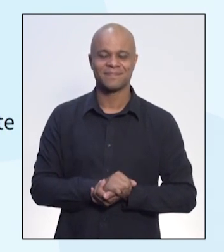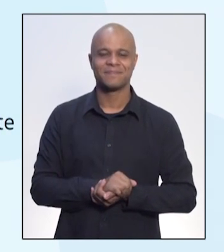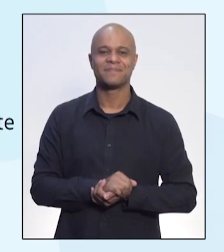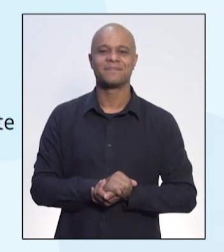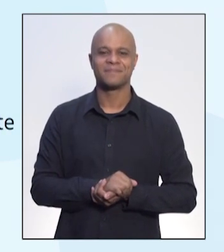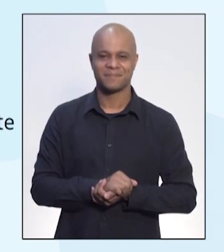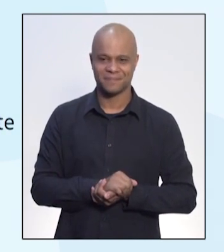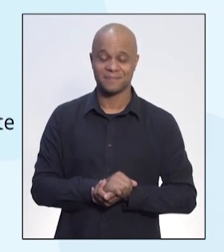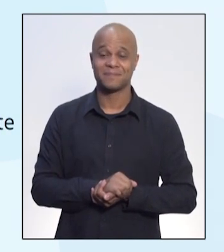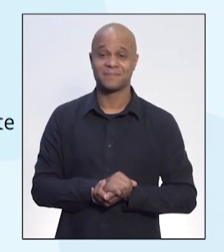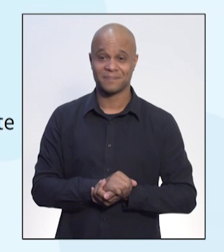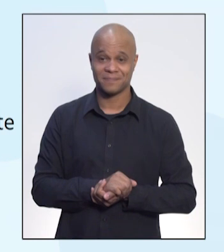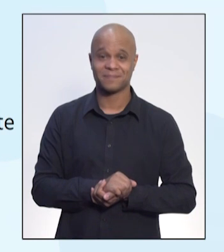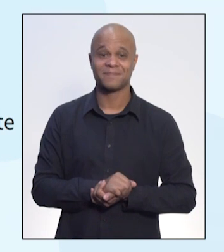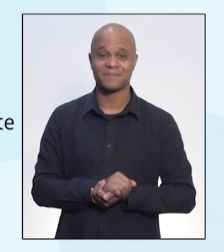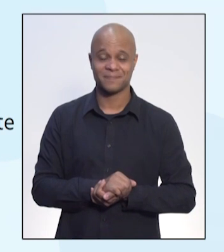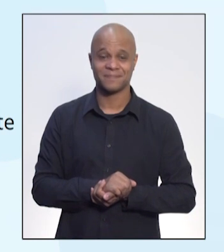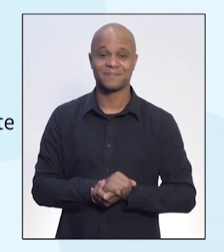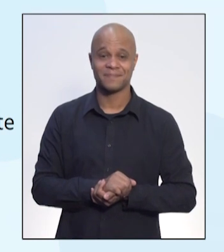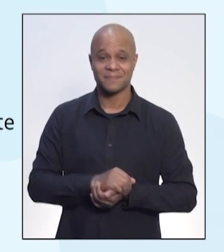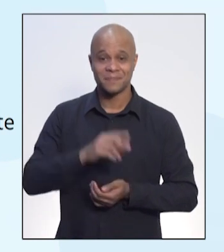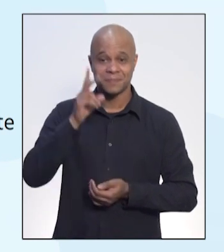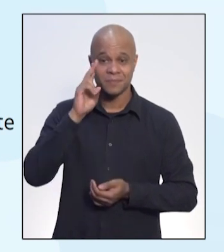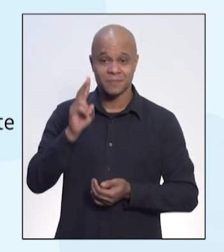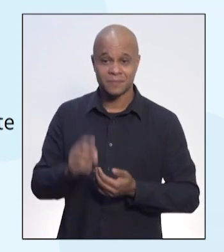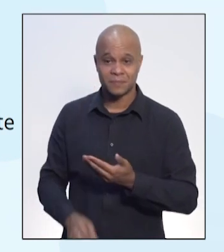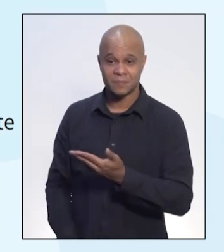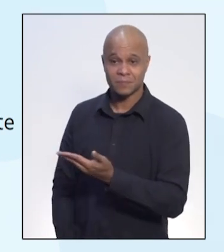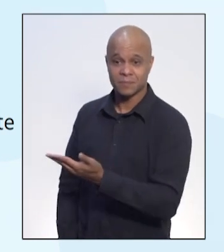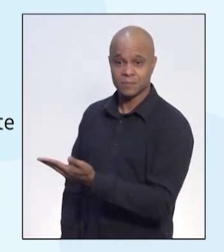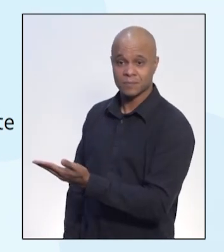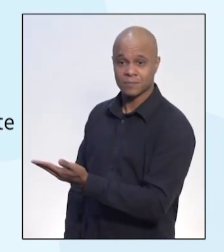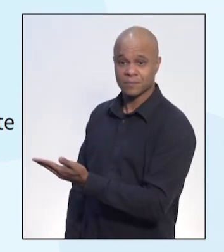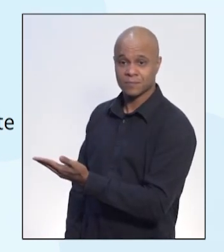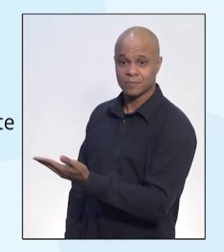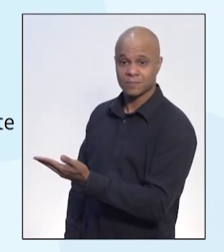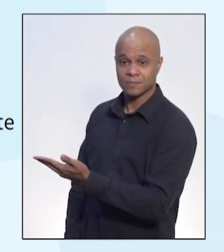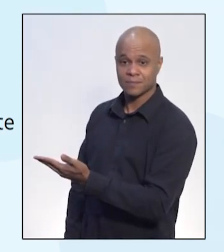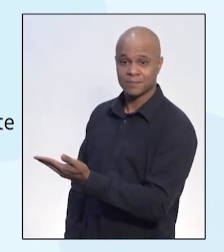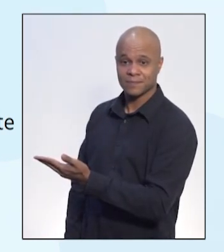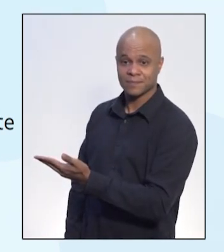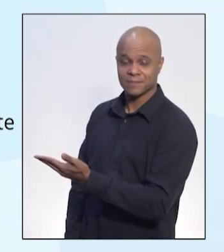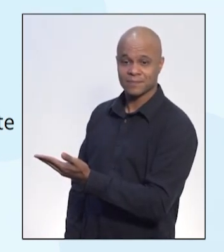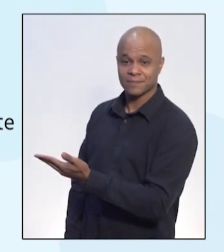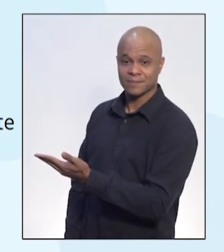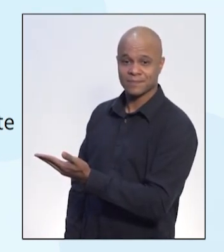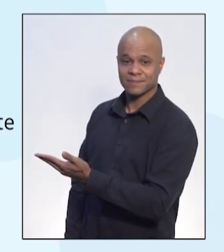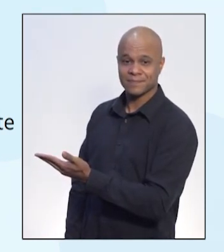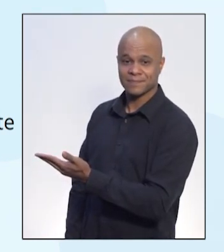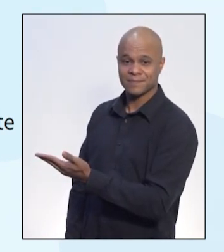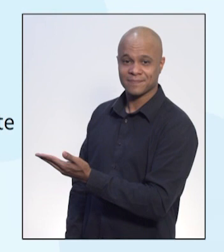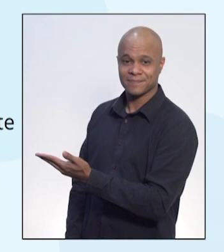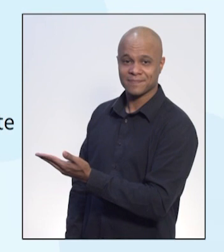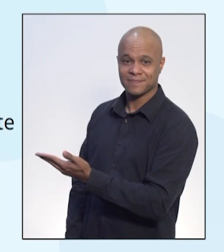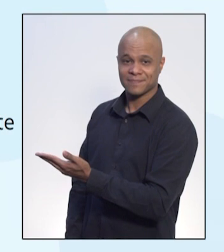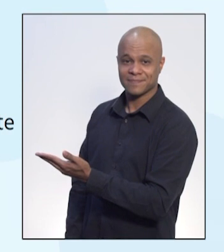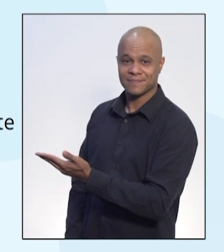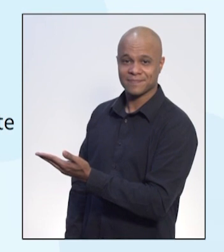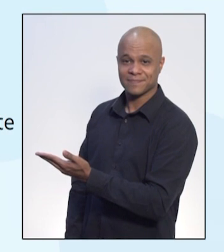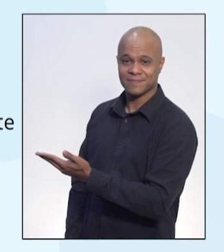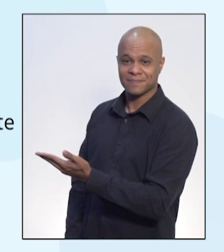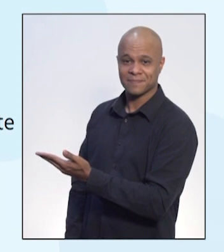Aê. Bom, o que é o item B? Se você olhar, o enunciado é o mesmo. Eu já anotei aí no canto que o y é igual